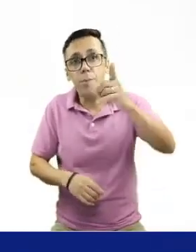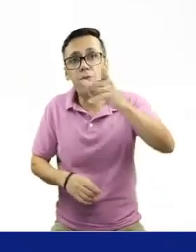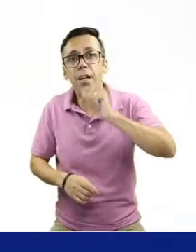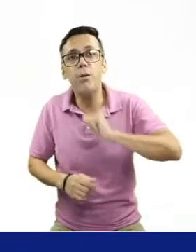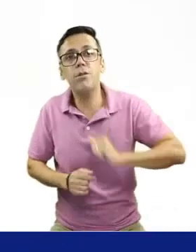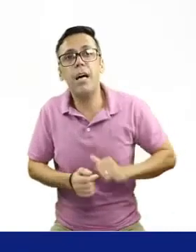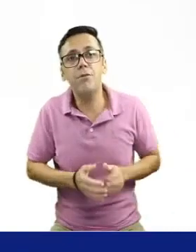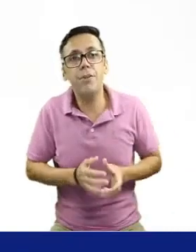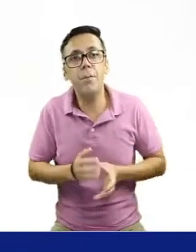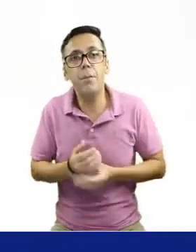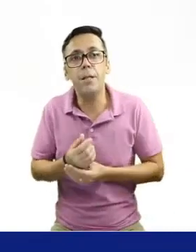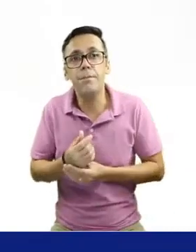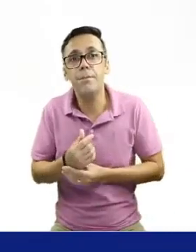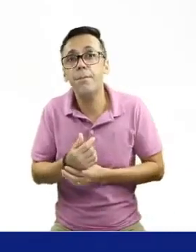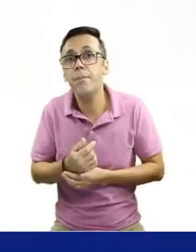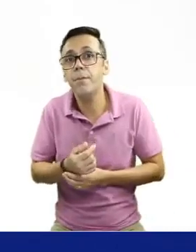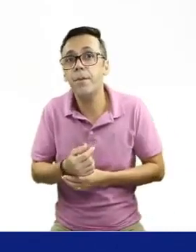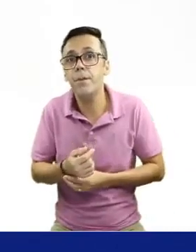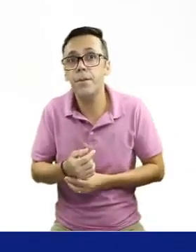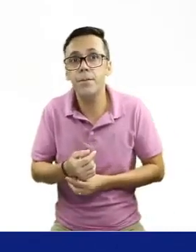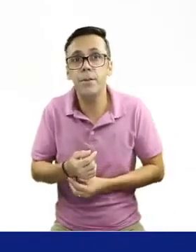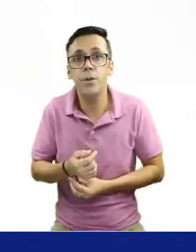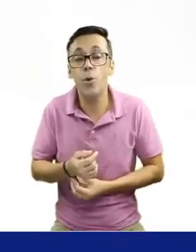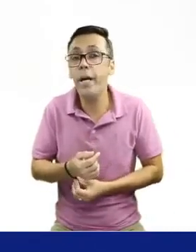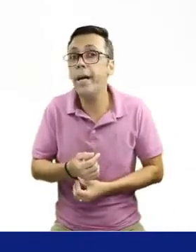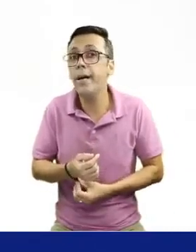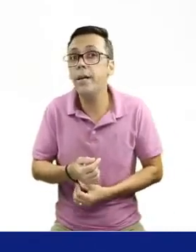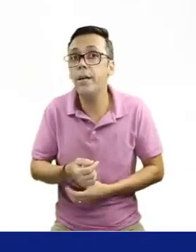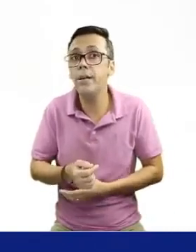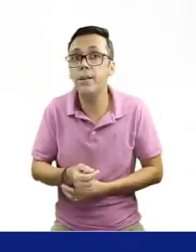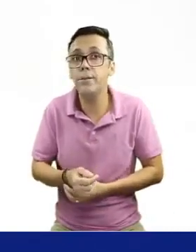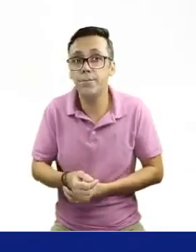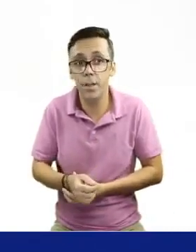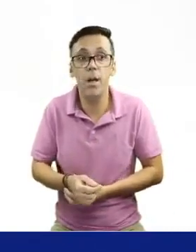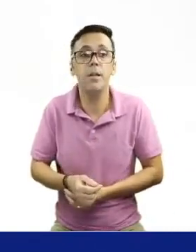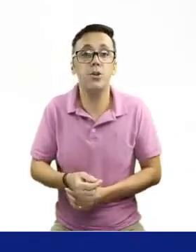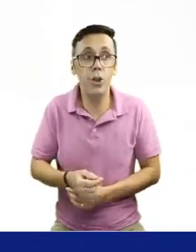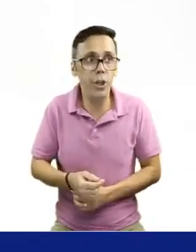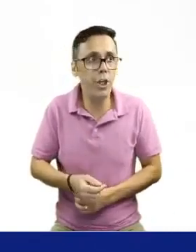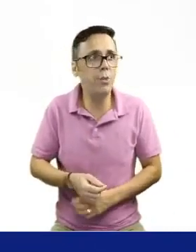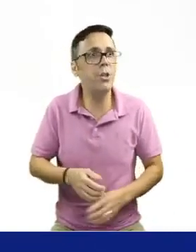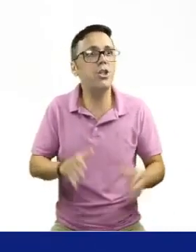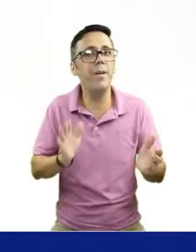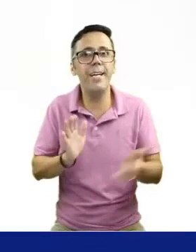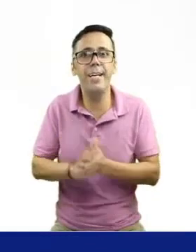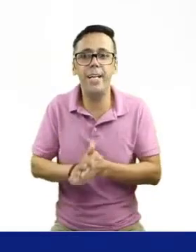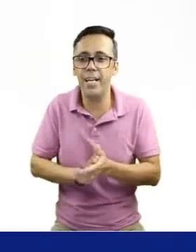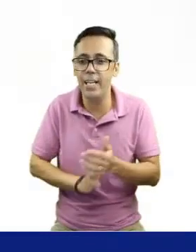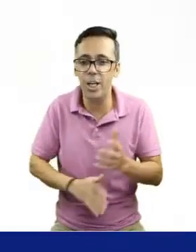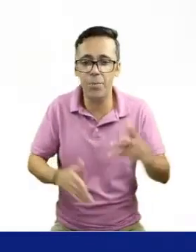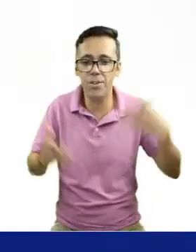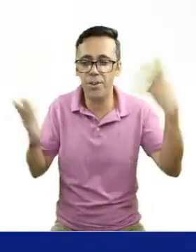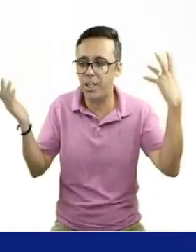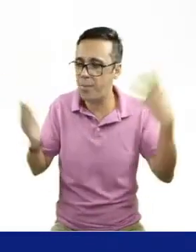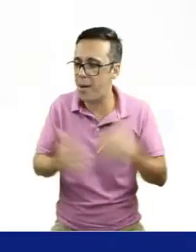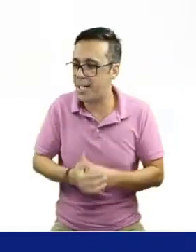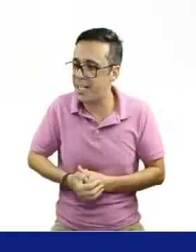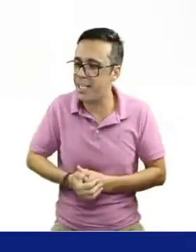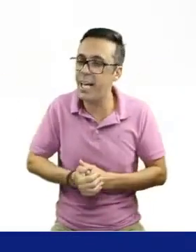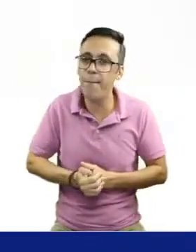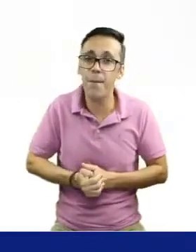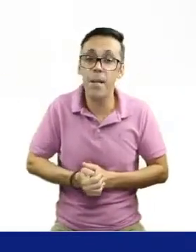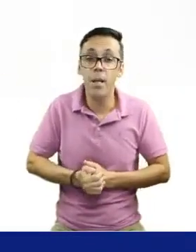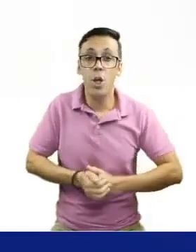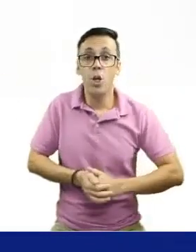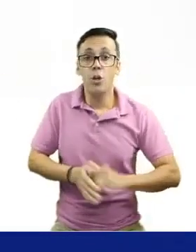vamos lá pode falar Gustavo fala para mim oi oi sim muito bem aí galera por isso que a gente